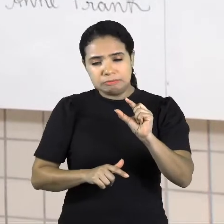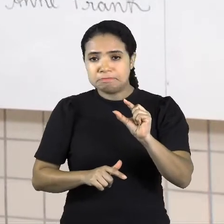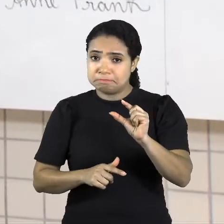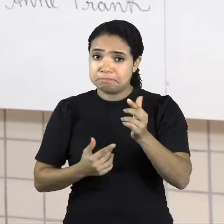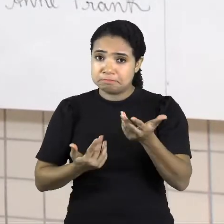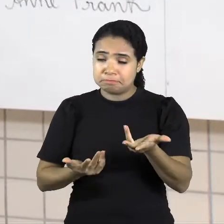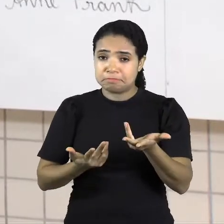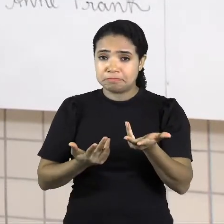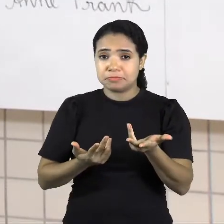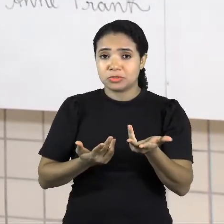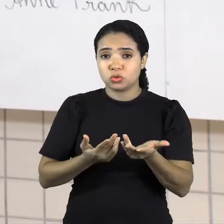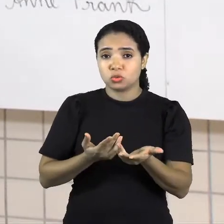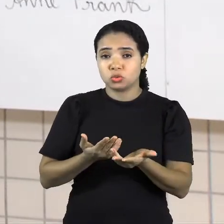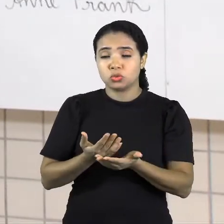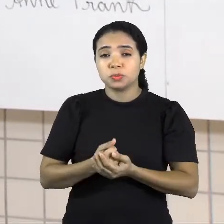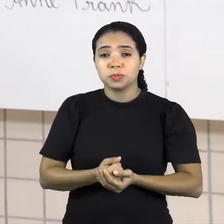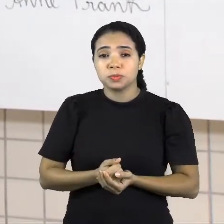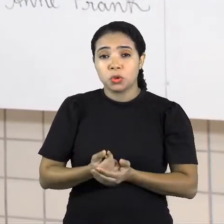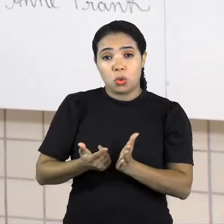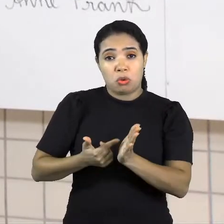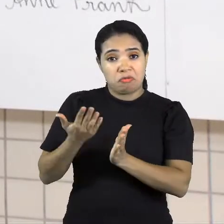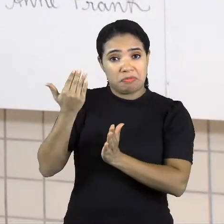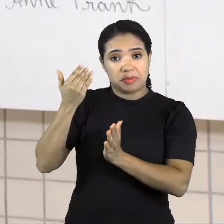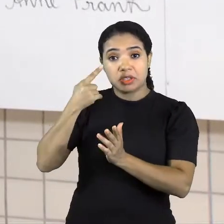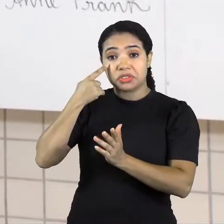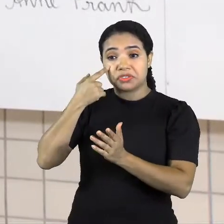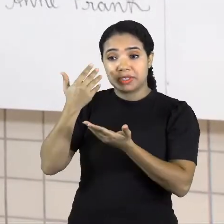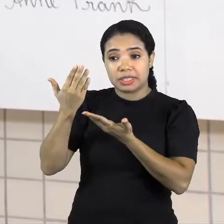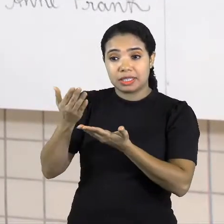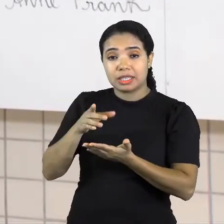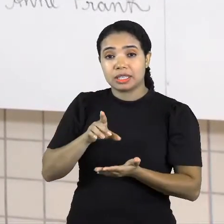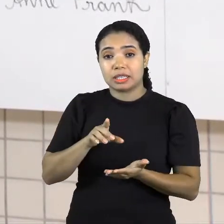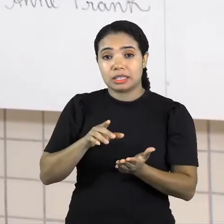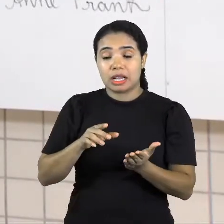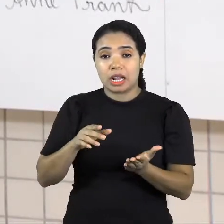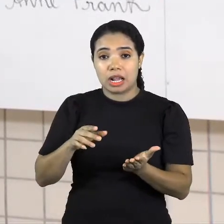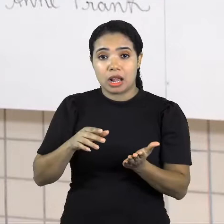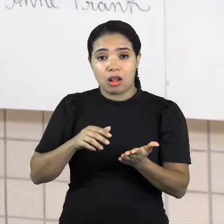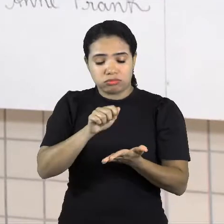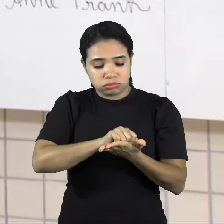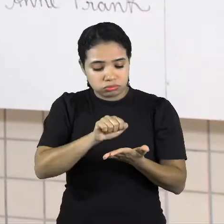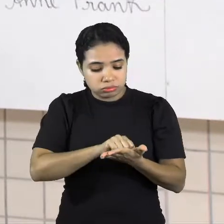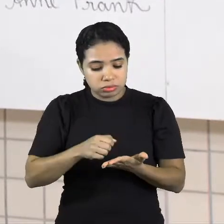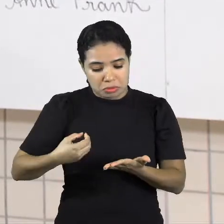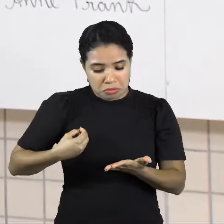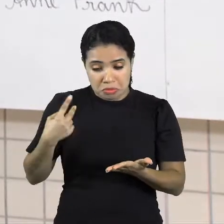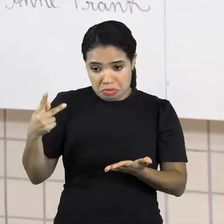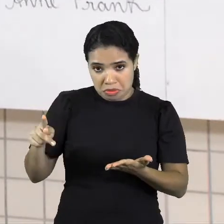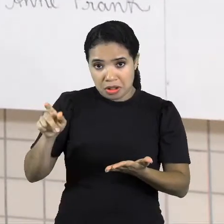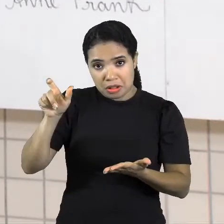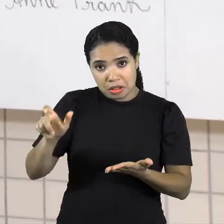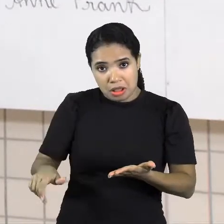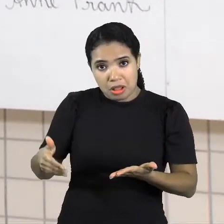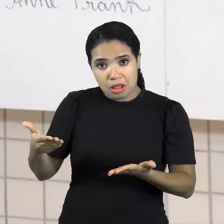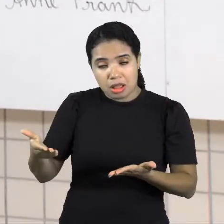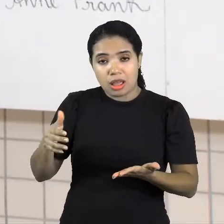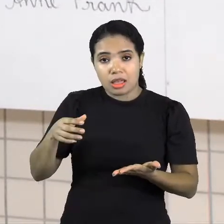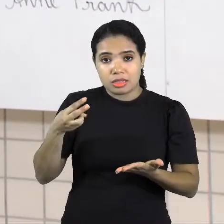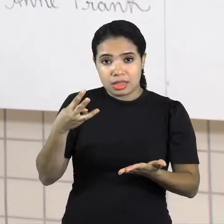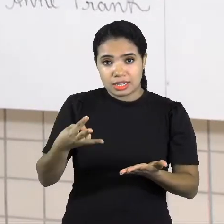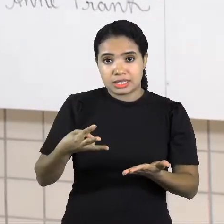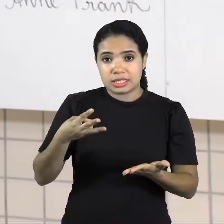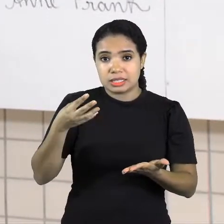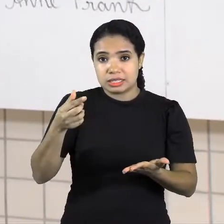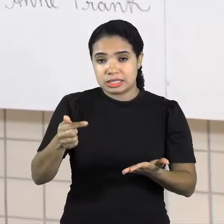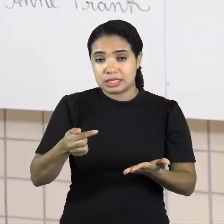maior do que o outro. Esse diário aqui, ele tem 373 páginas. É claro que